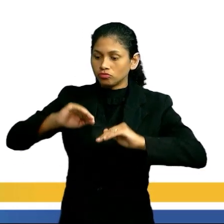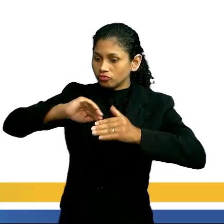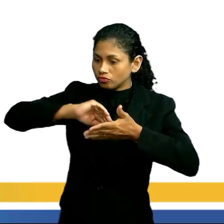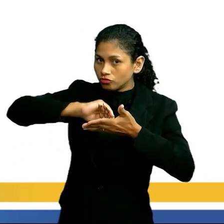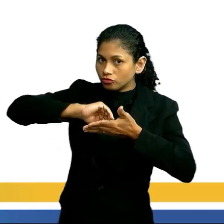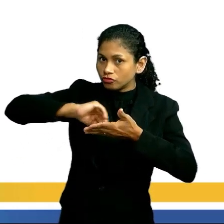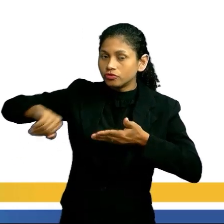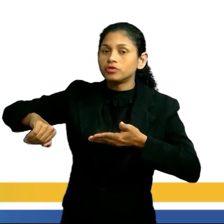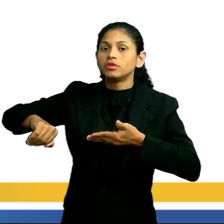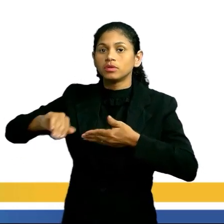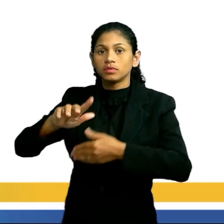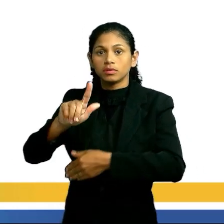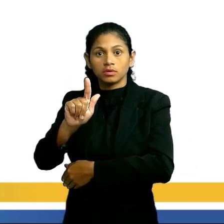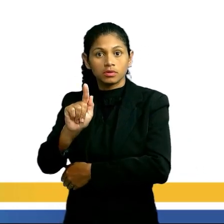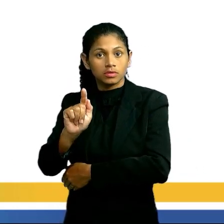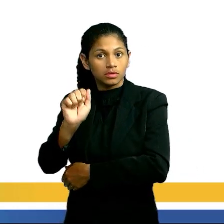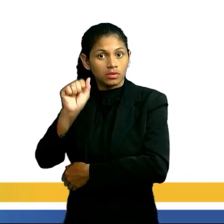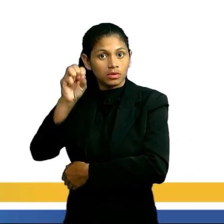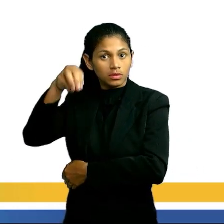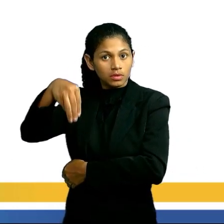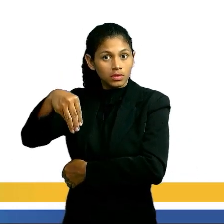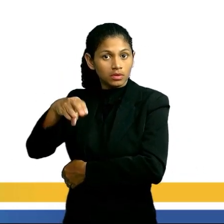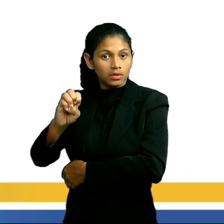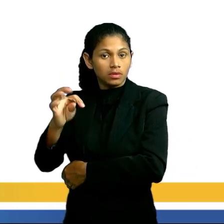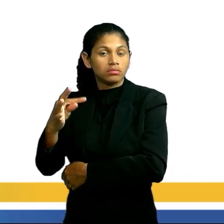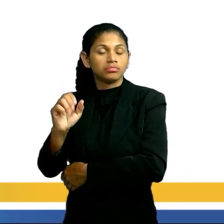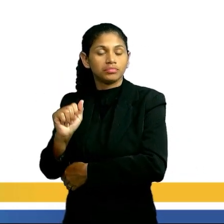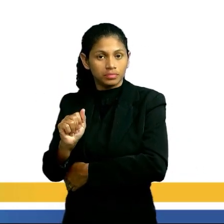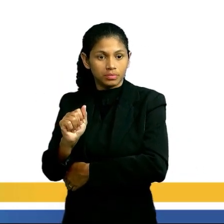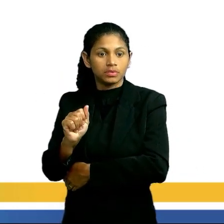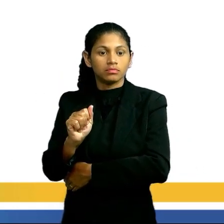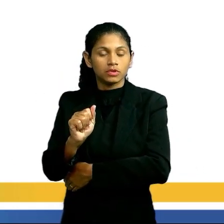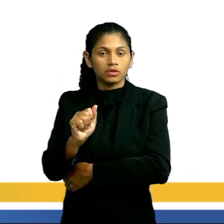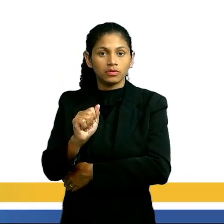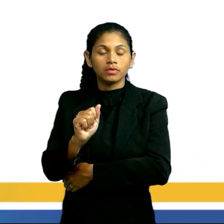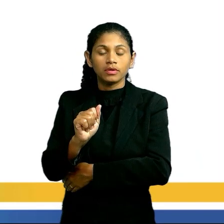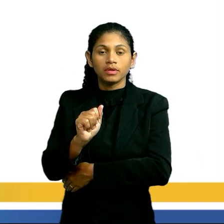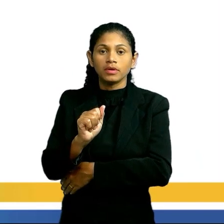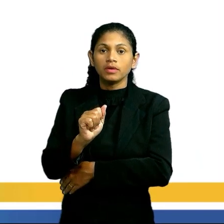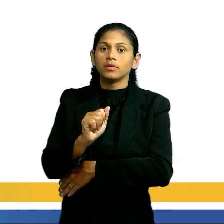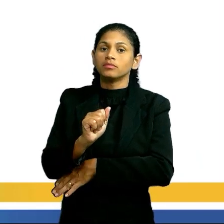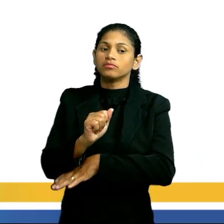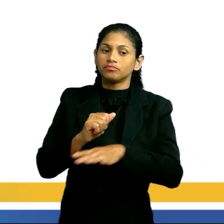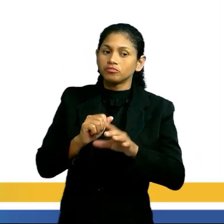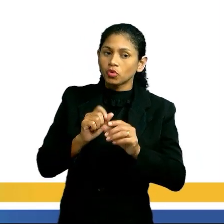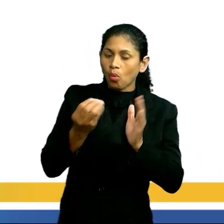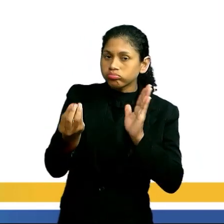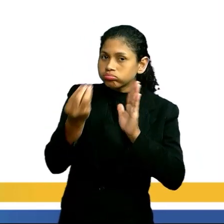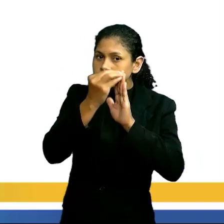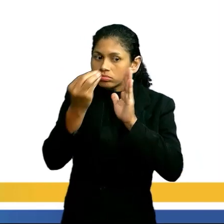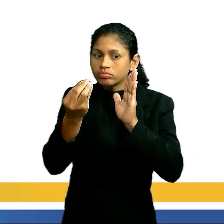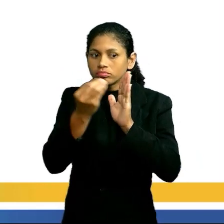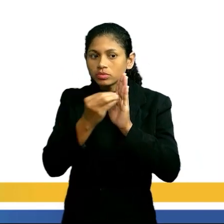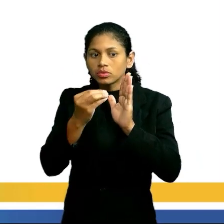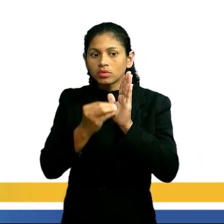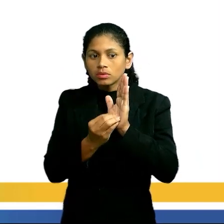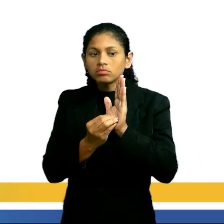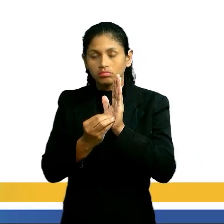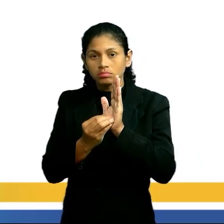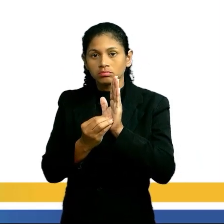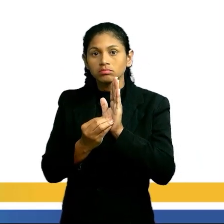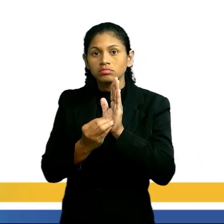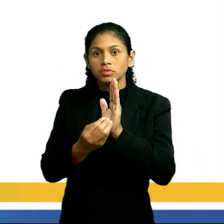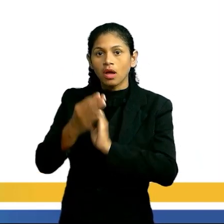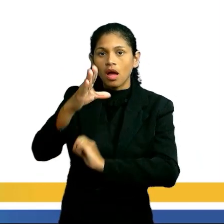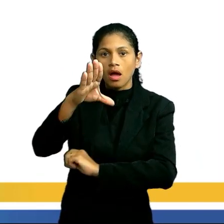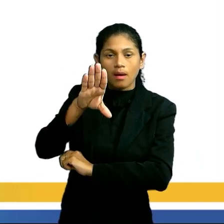e aí fazer o cruzamento. Bezão, emizão, bezão, emizinho, bezinho, emizão, bezinho, emizinho, de um lado e do outro, e faz o